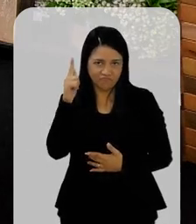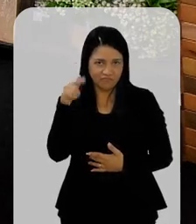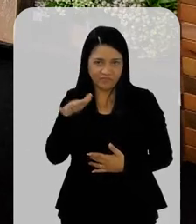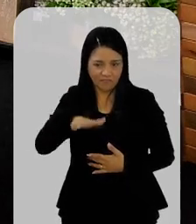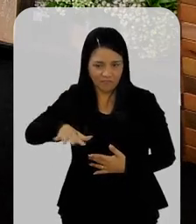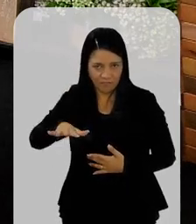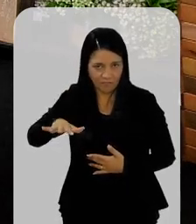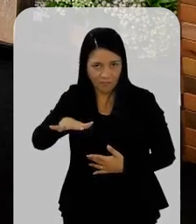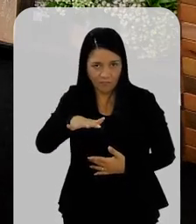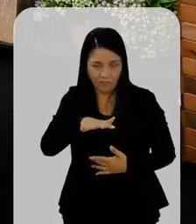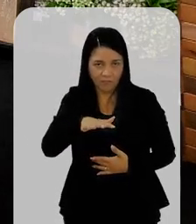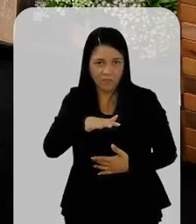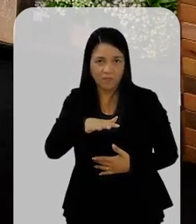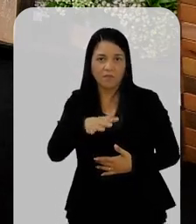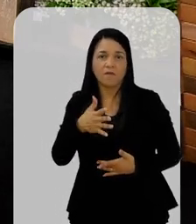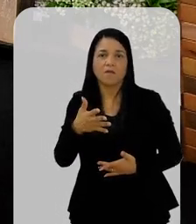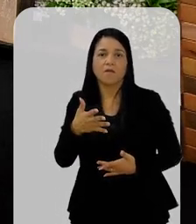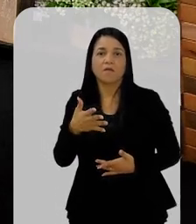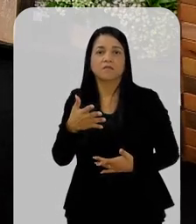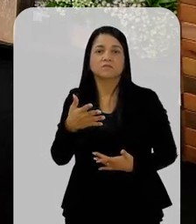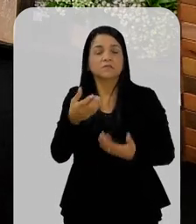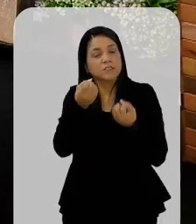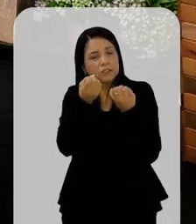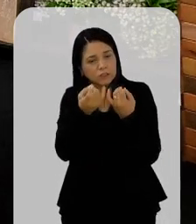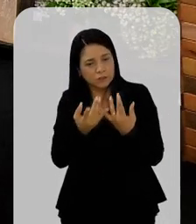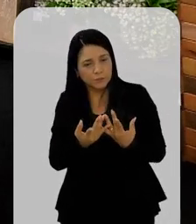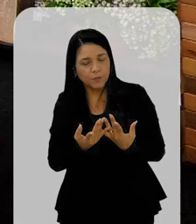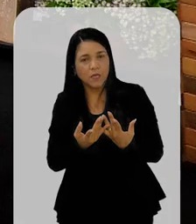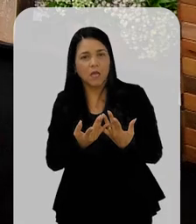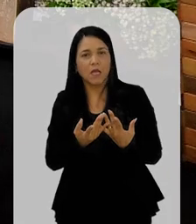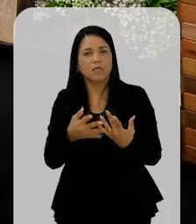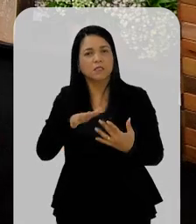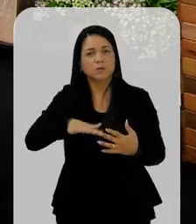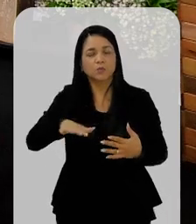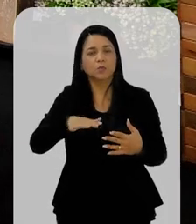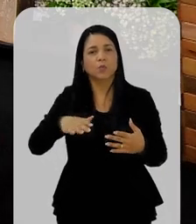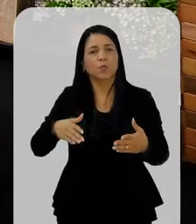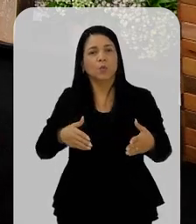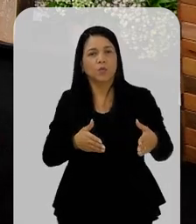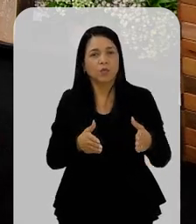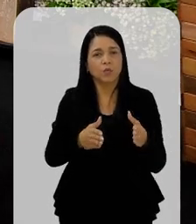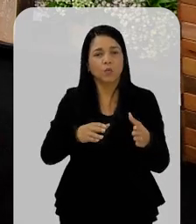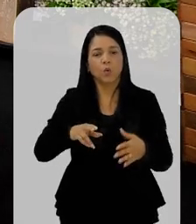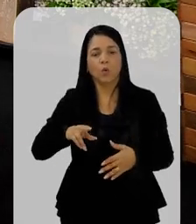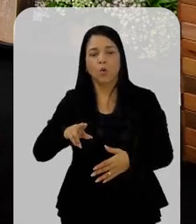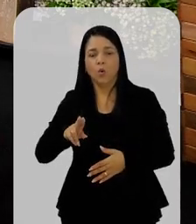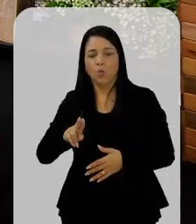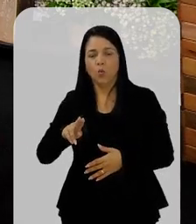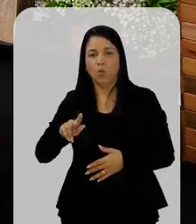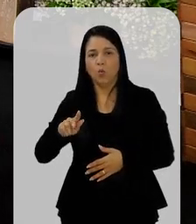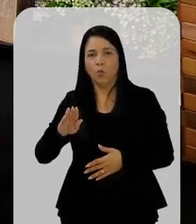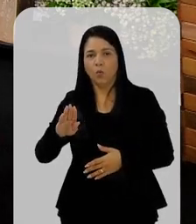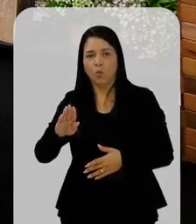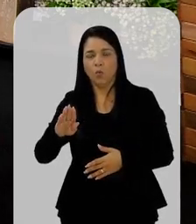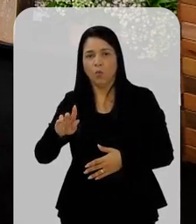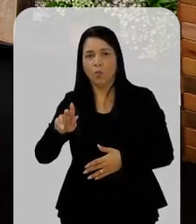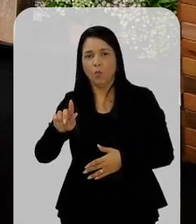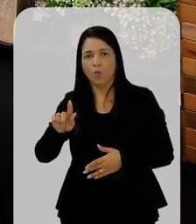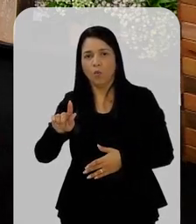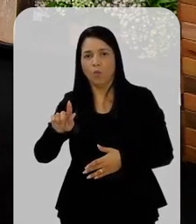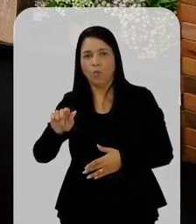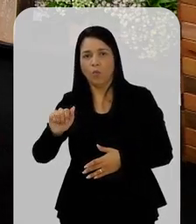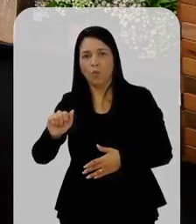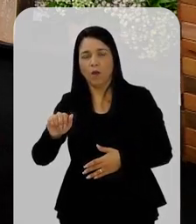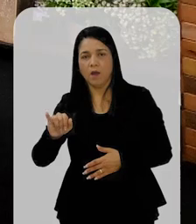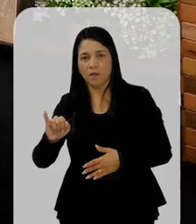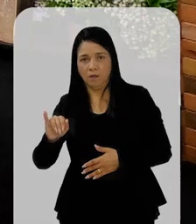Rio Grande do Sul, enfim. Se desse também desse panorama ali sobre o Guaíba, a Lagoa dos Patos ali, foram diversos Sim, municípios